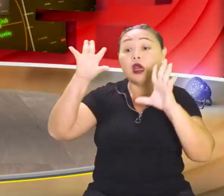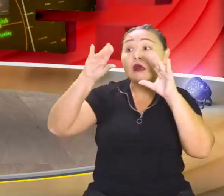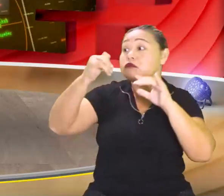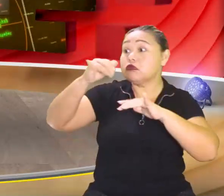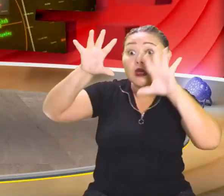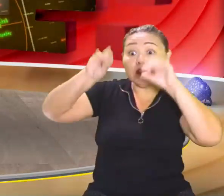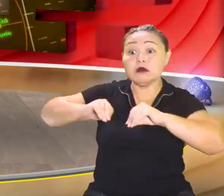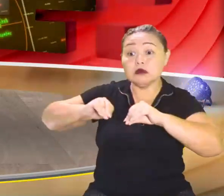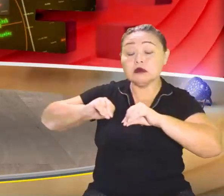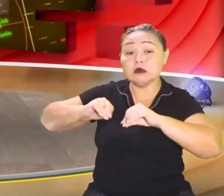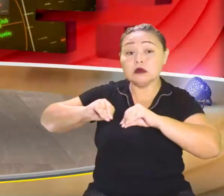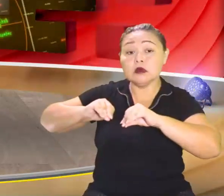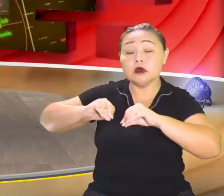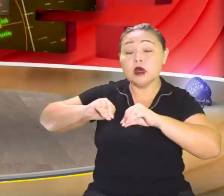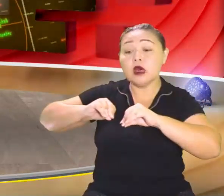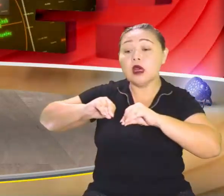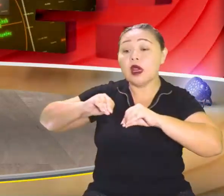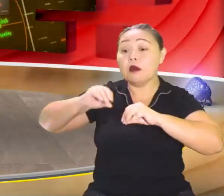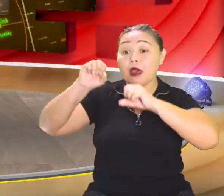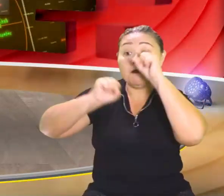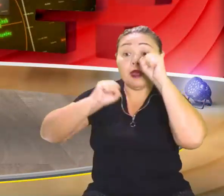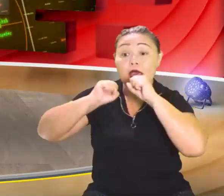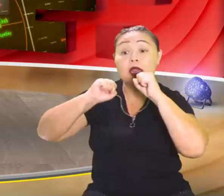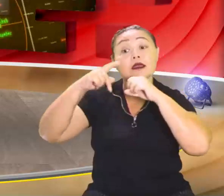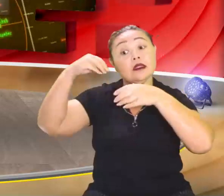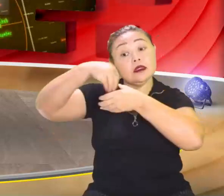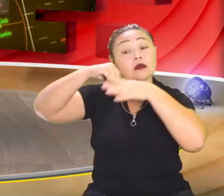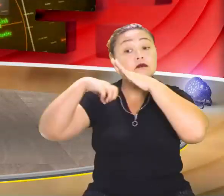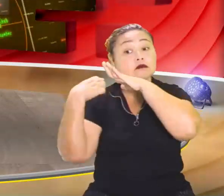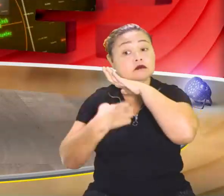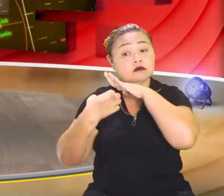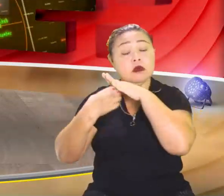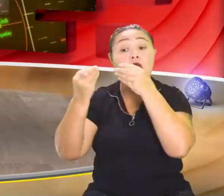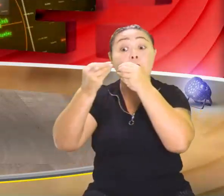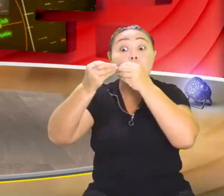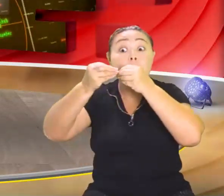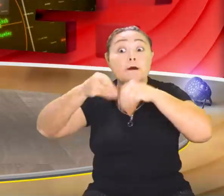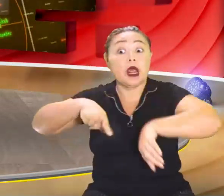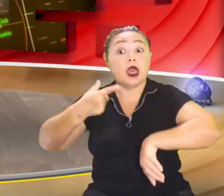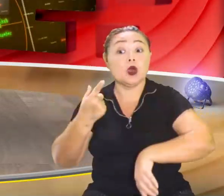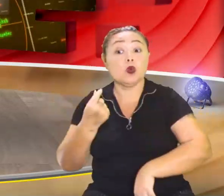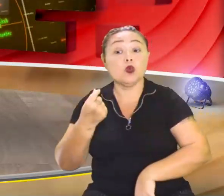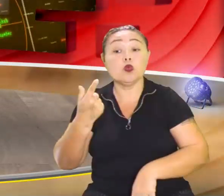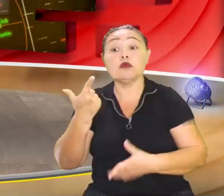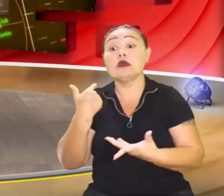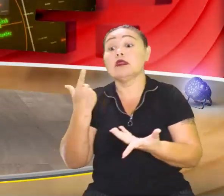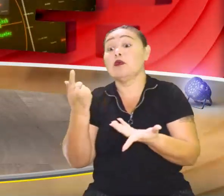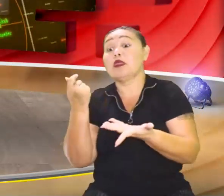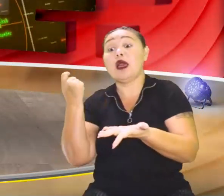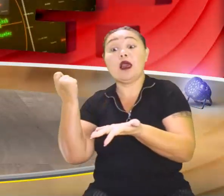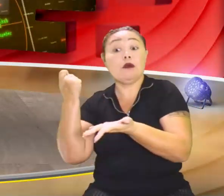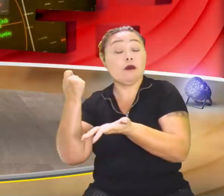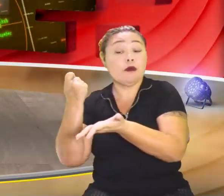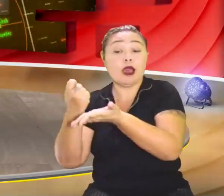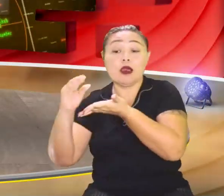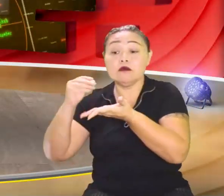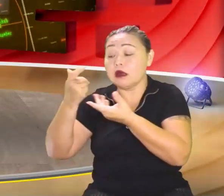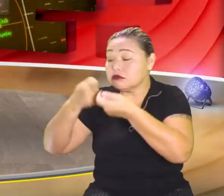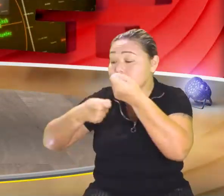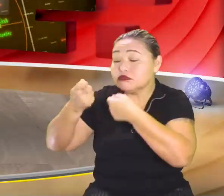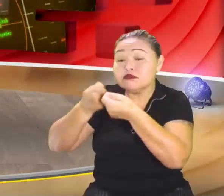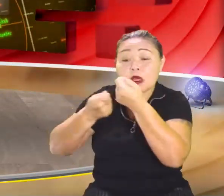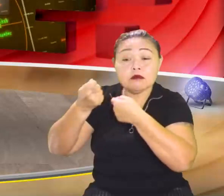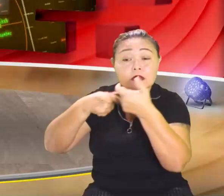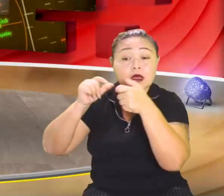energia e queimou uma máquina da empresa. É um prejuízo que não estava no orçamento. Então, quer dizer,